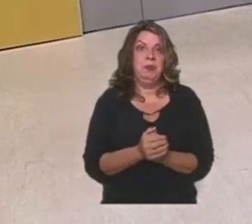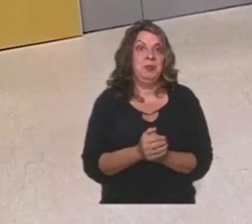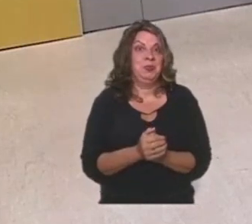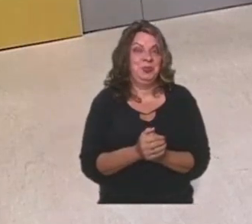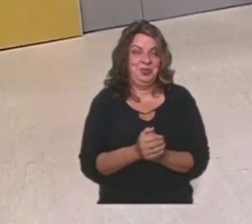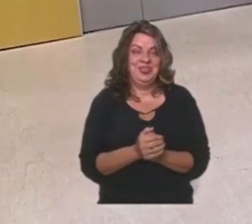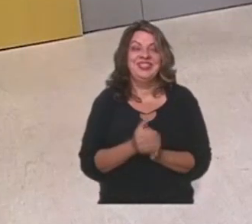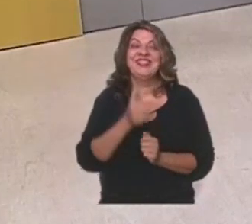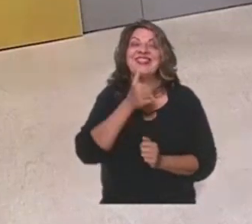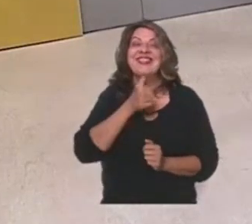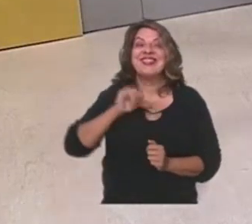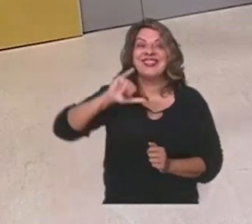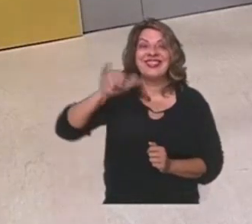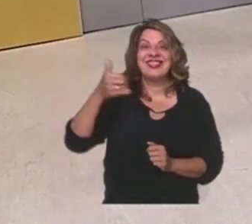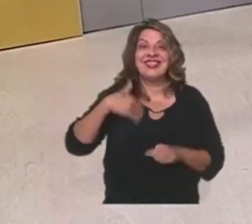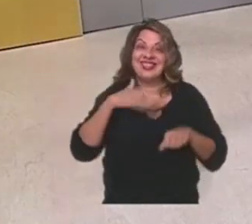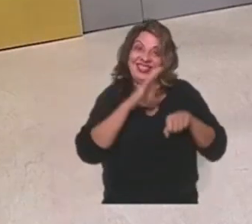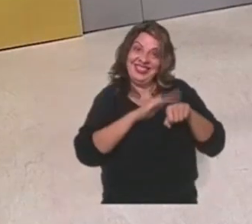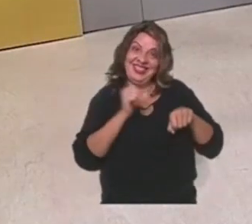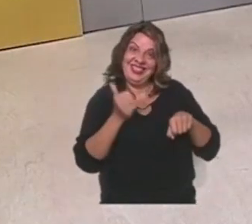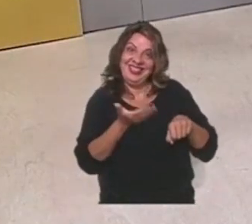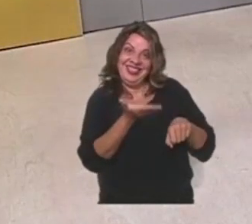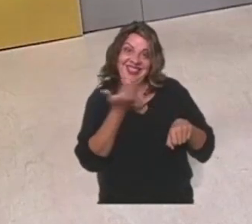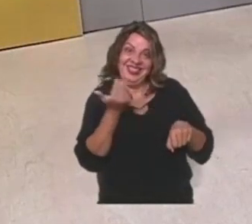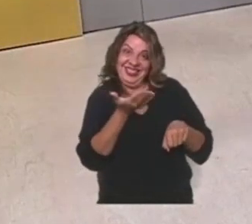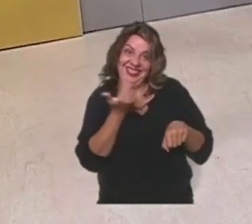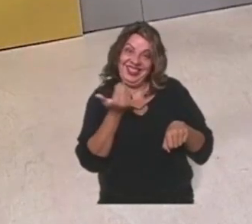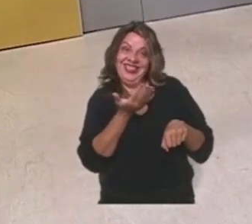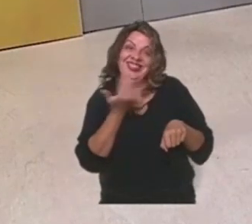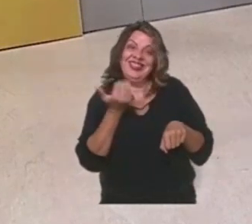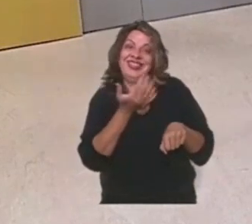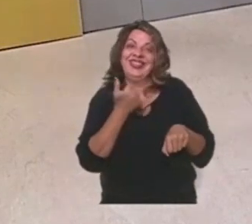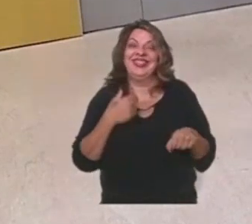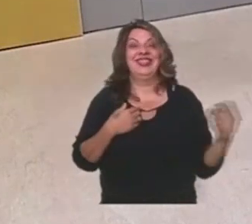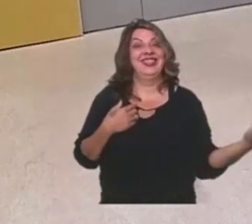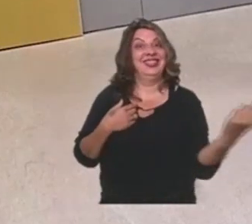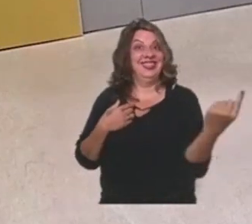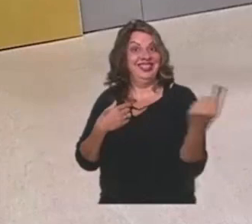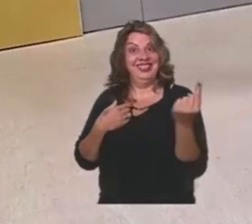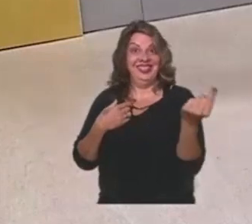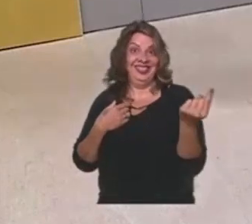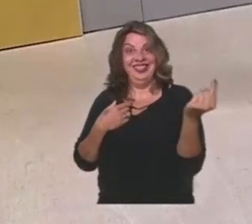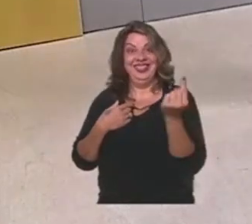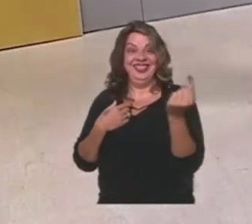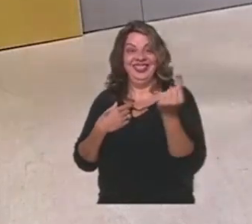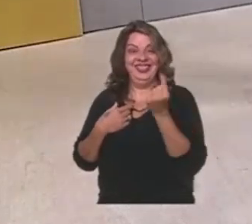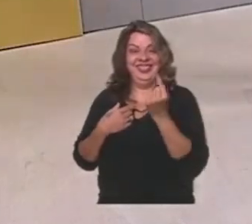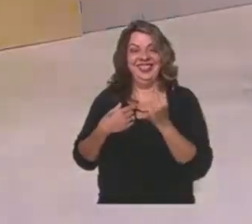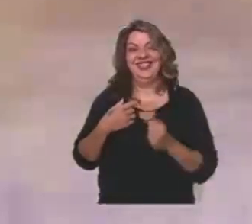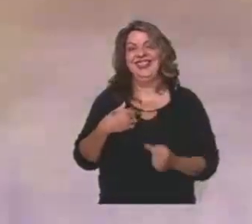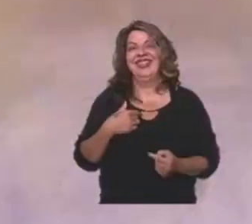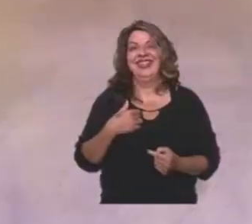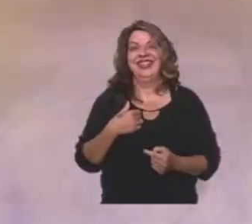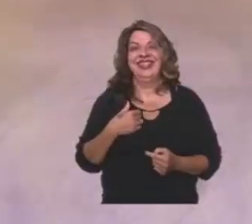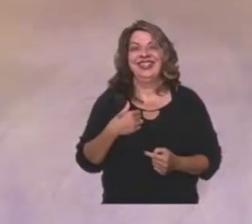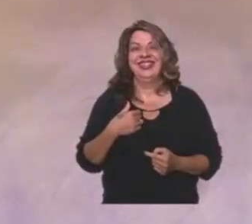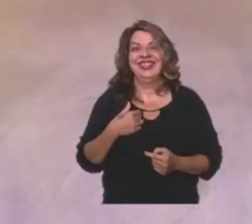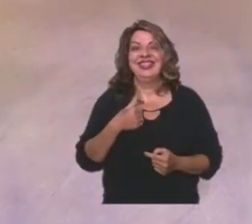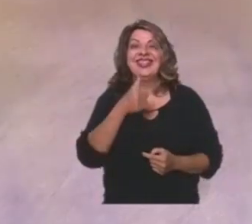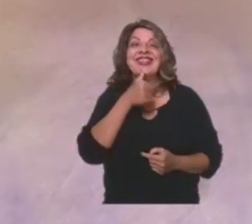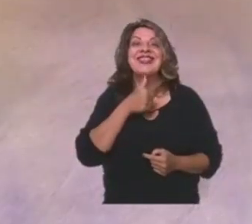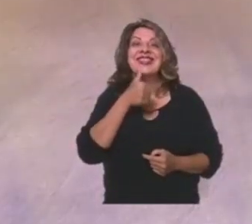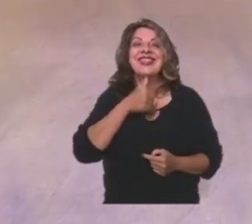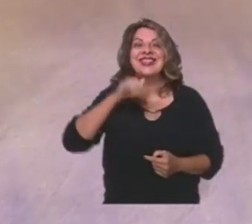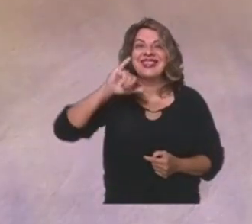então vou chamar, além da nossa independência, quem vem com tudo nesse domingão é ela, senhoras e senhores, Jacqueline Cruz, por